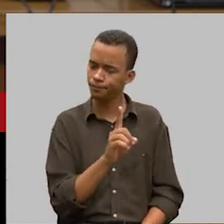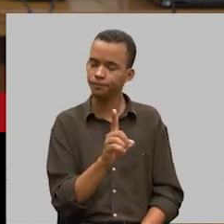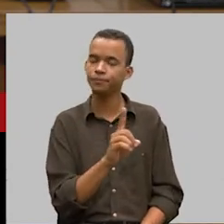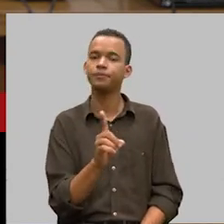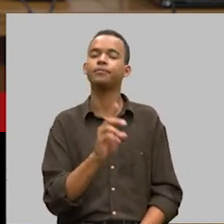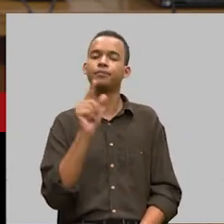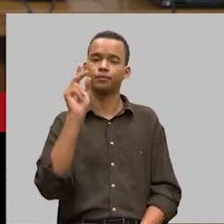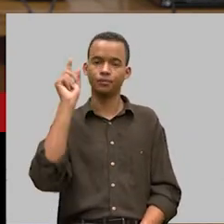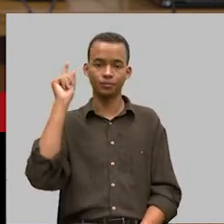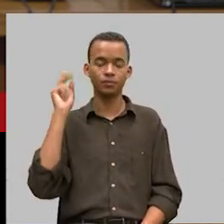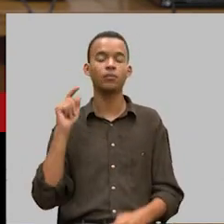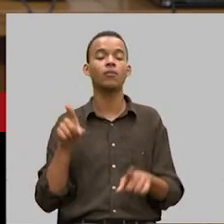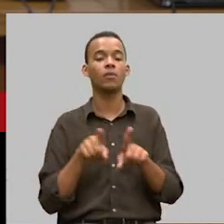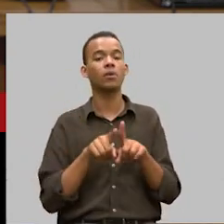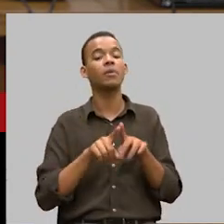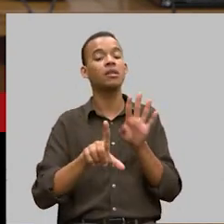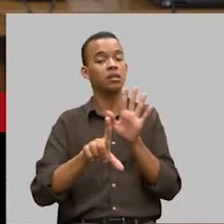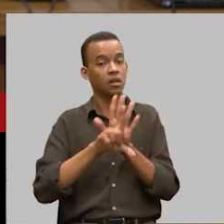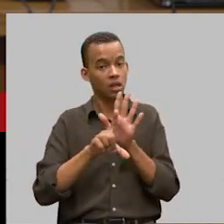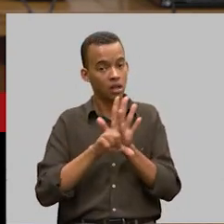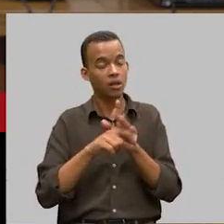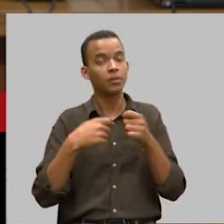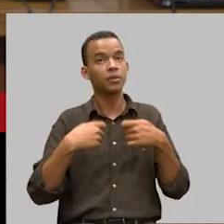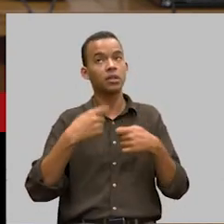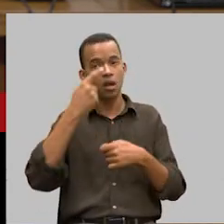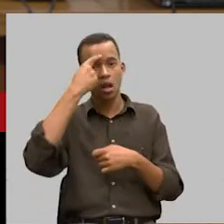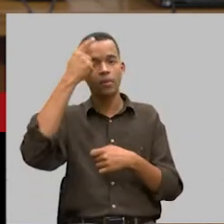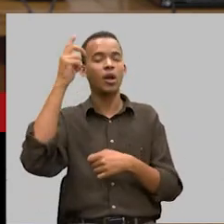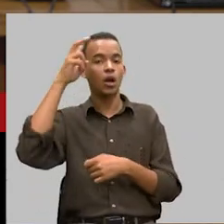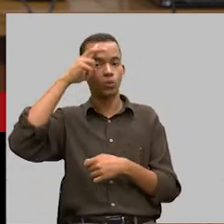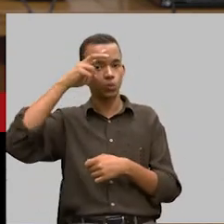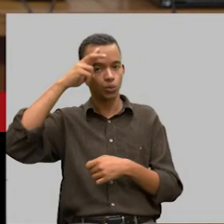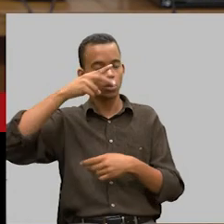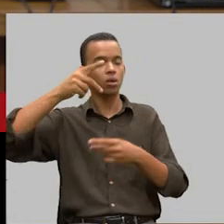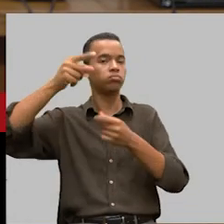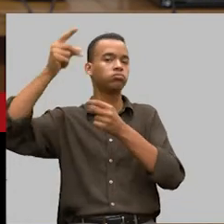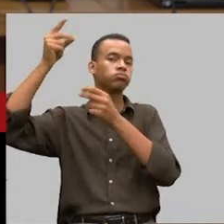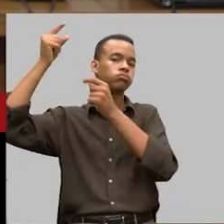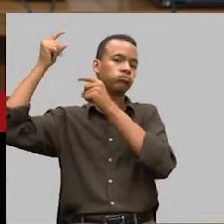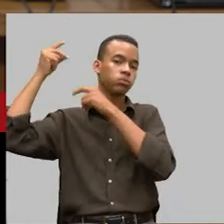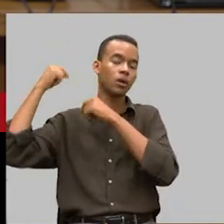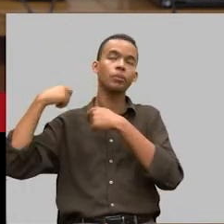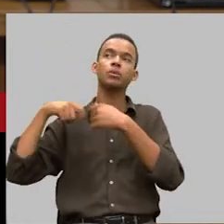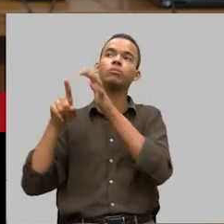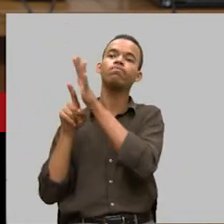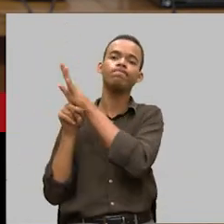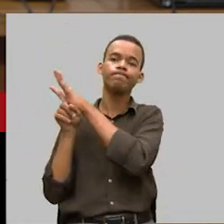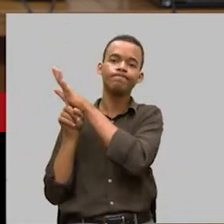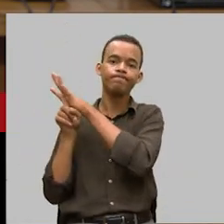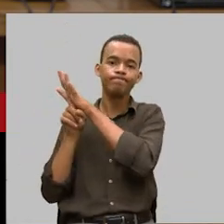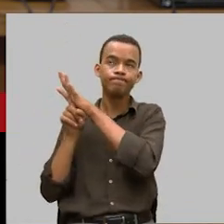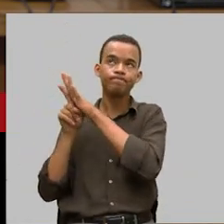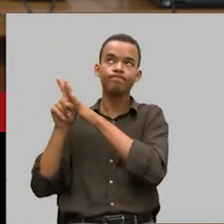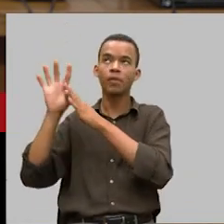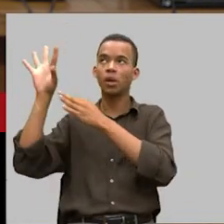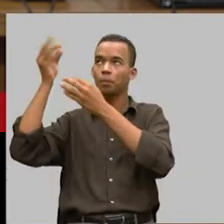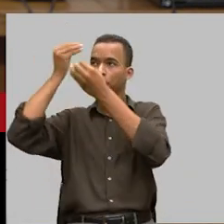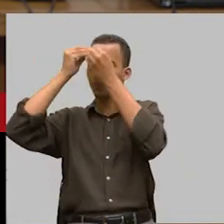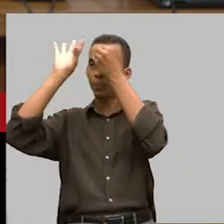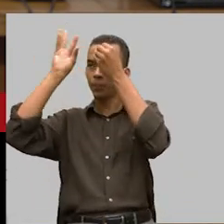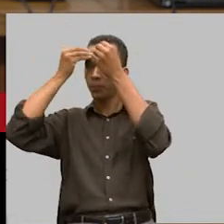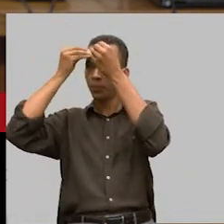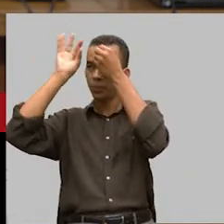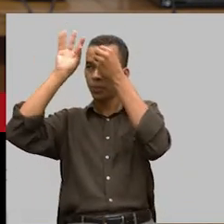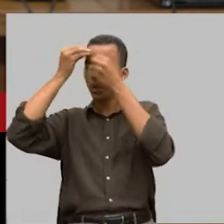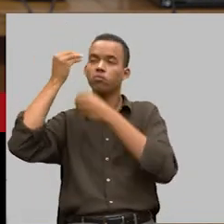passar por esta história reconhecê-la conhecê-la e incorporar suas práticas